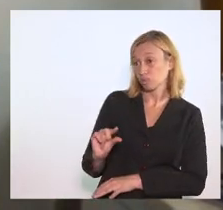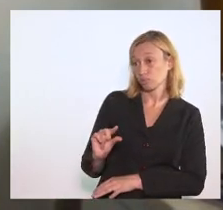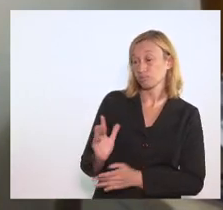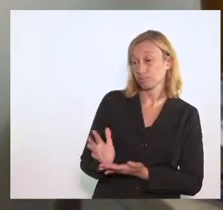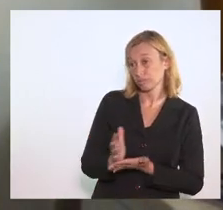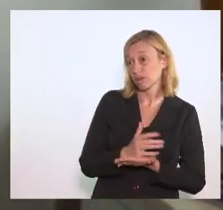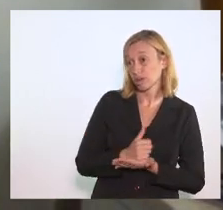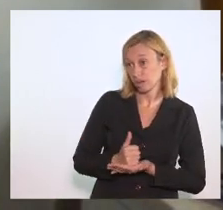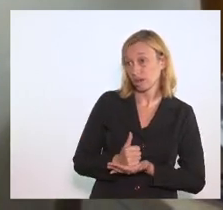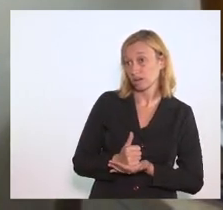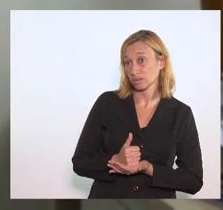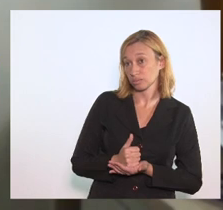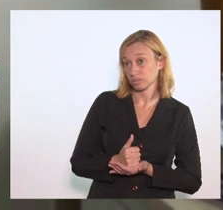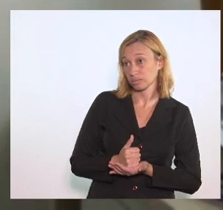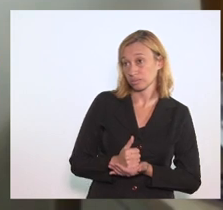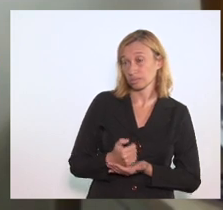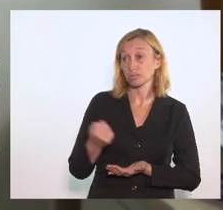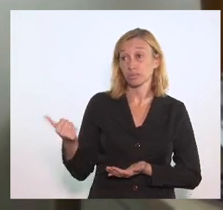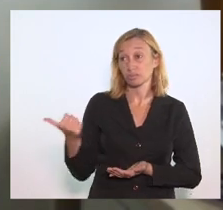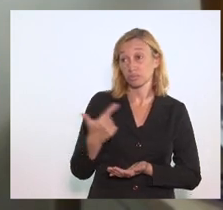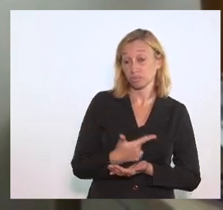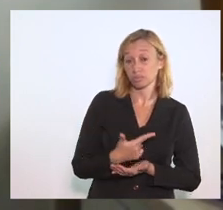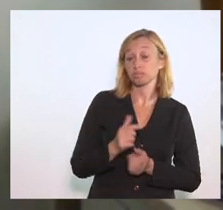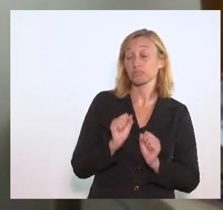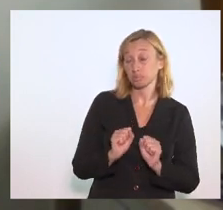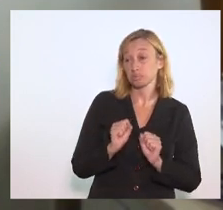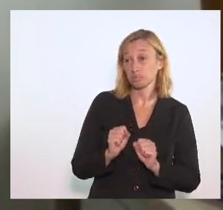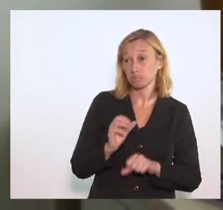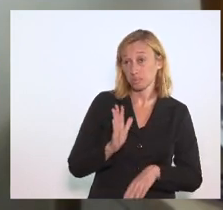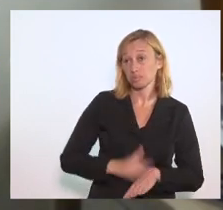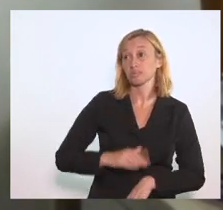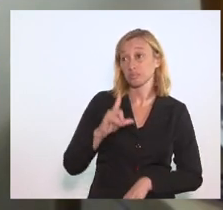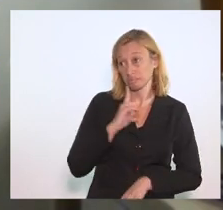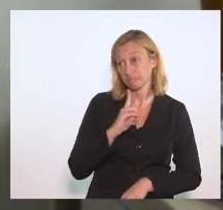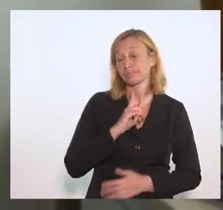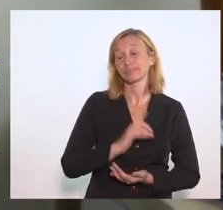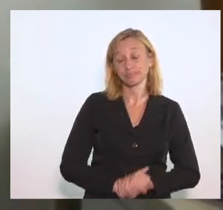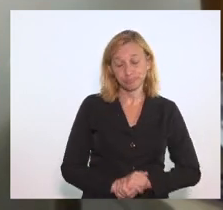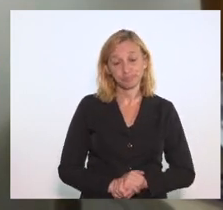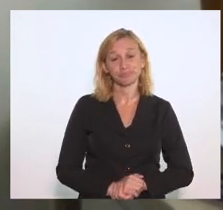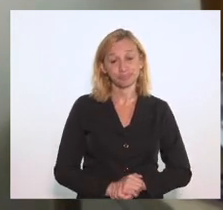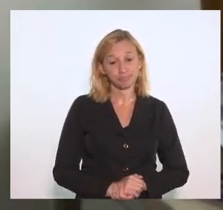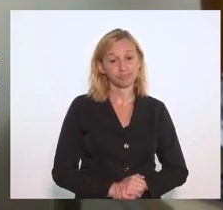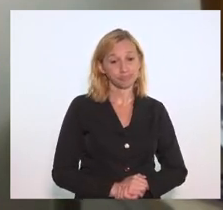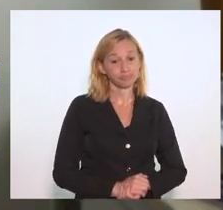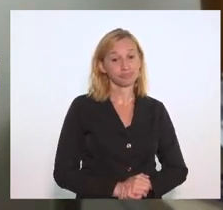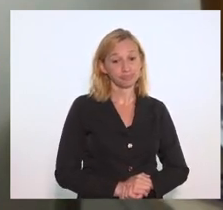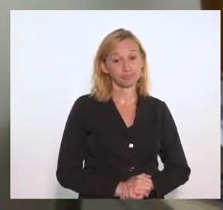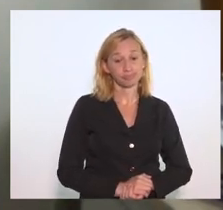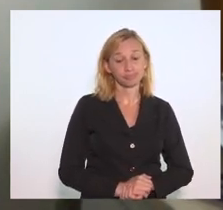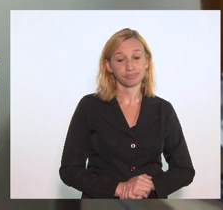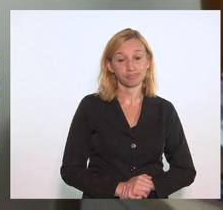arrecadar. Essa é que é a verdade. Arrecada muito menos do que ele faz jus.